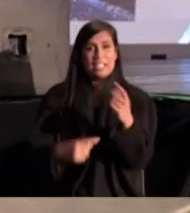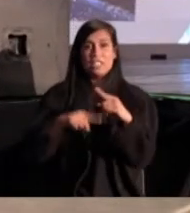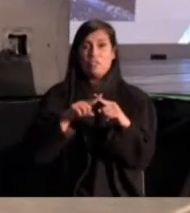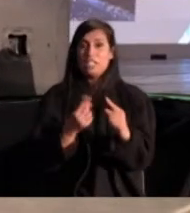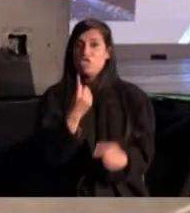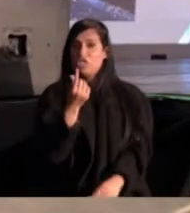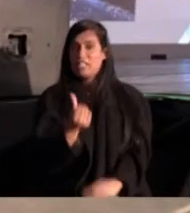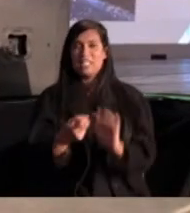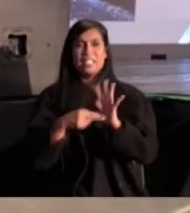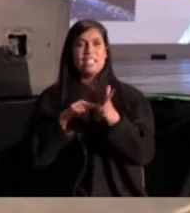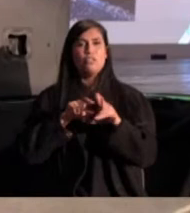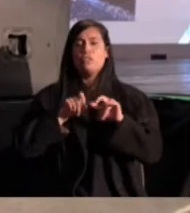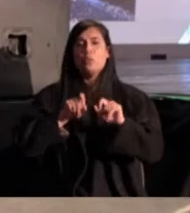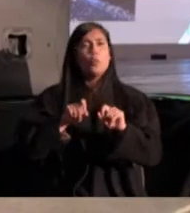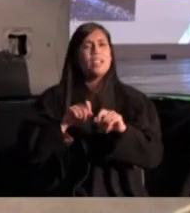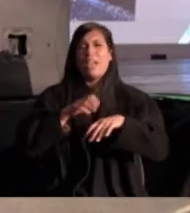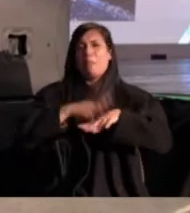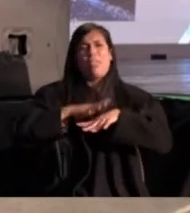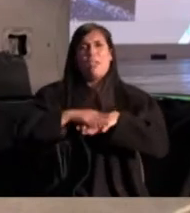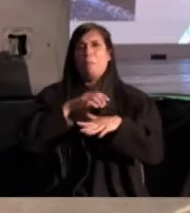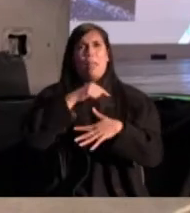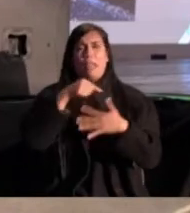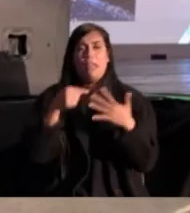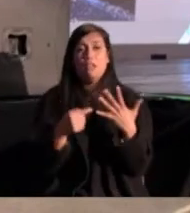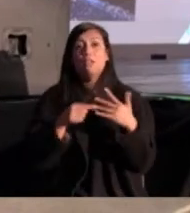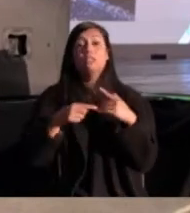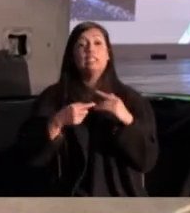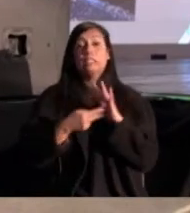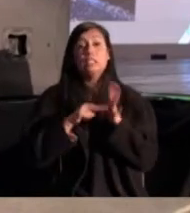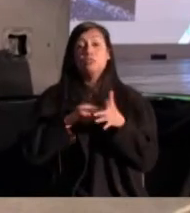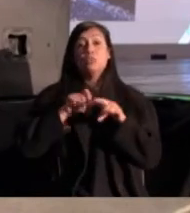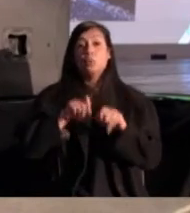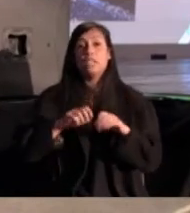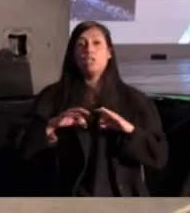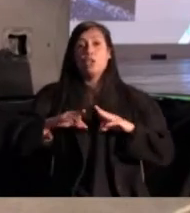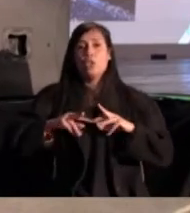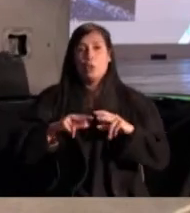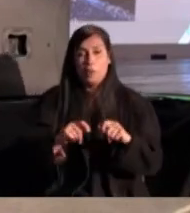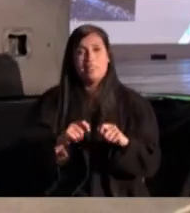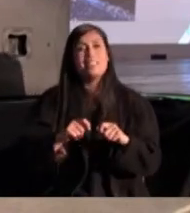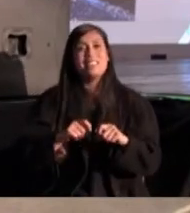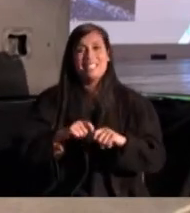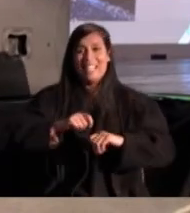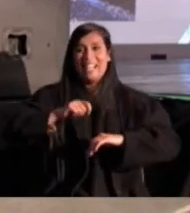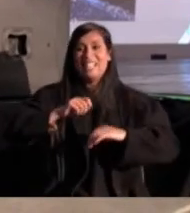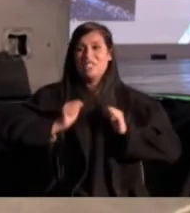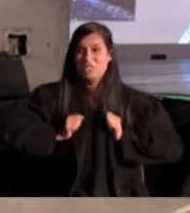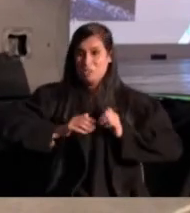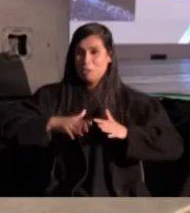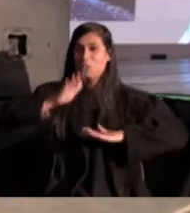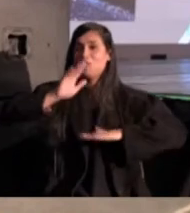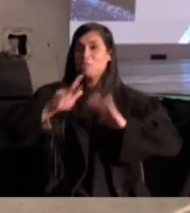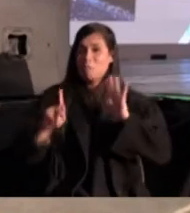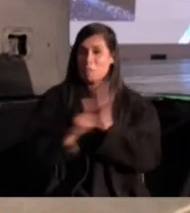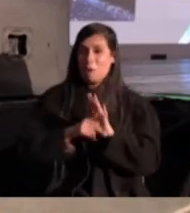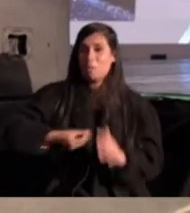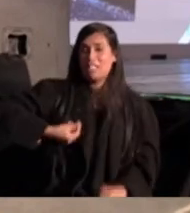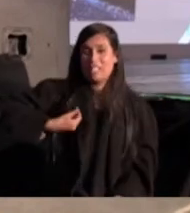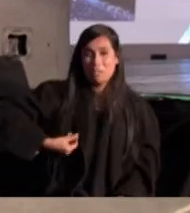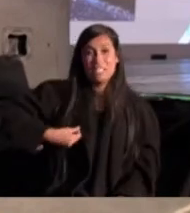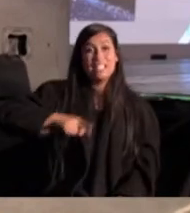seguinte: tem um cálculo probabilístico que a cada ação da nossa vida nós abrimos